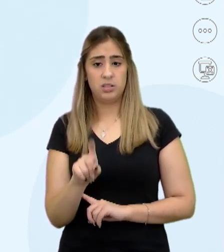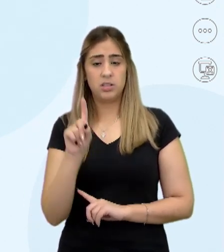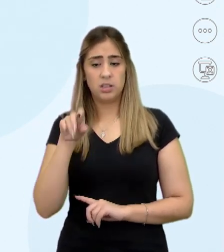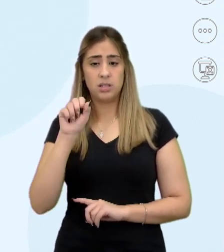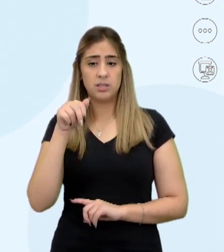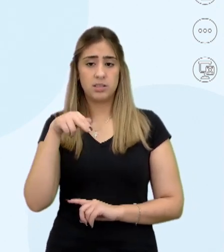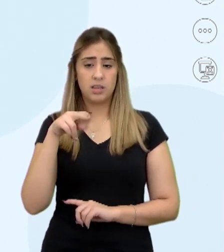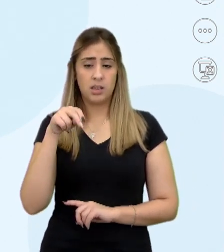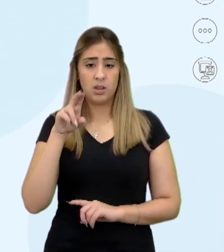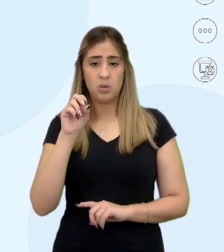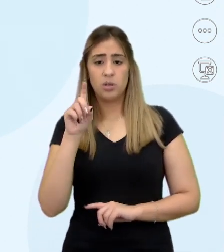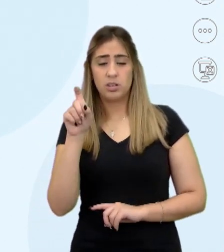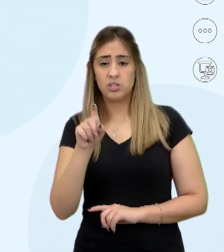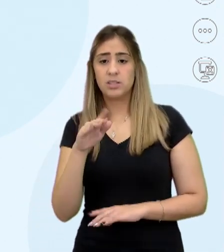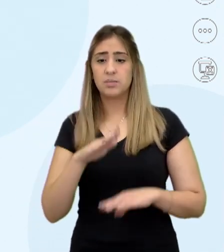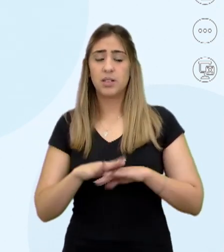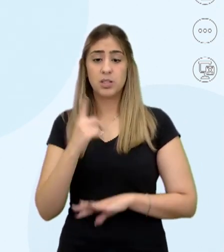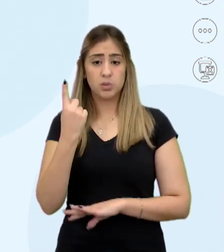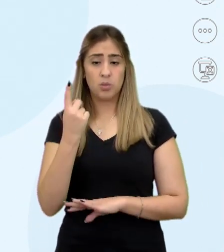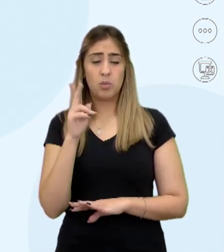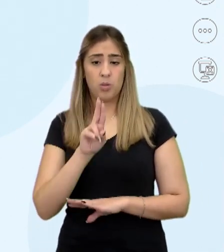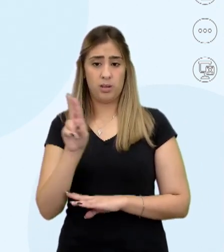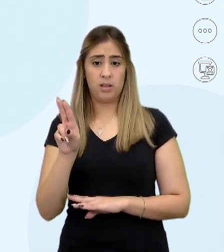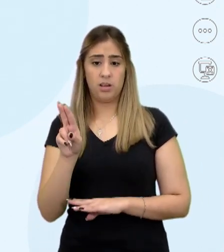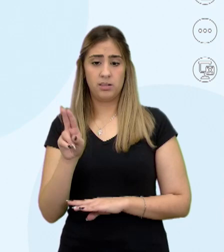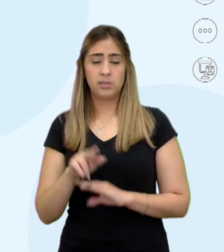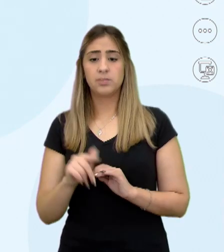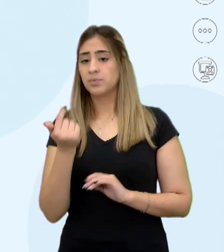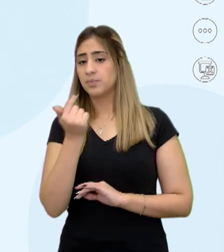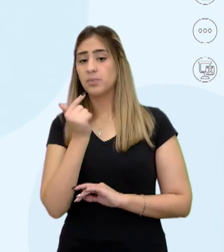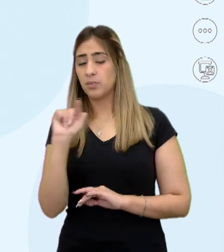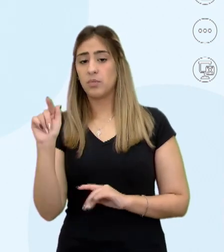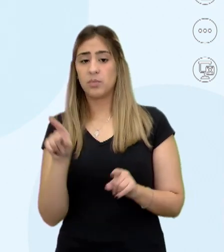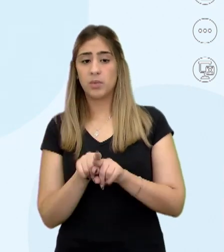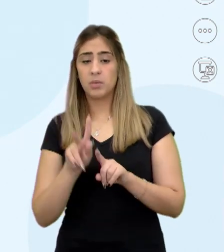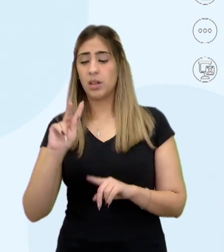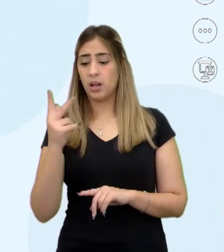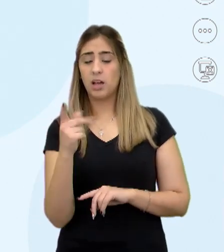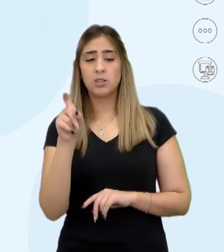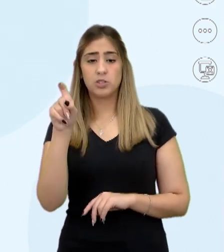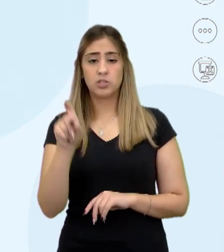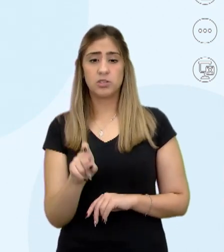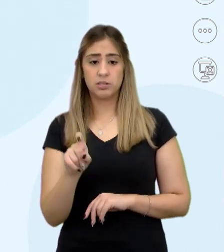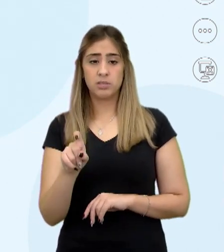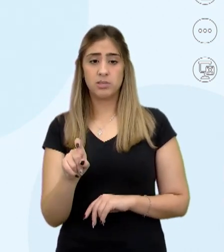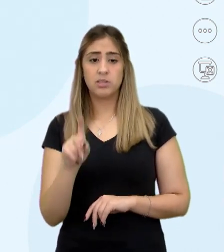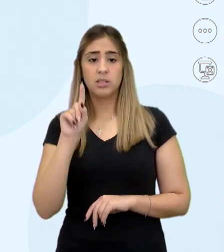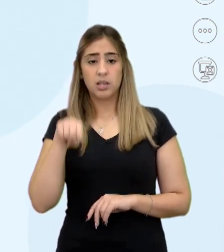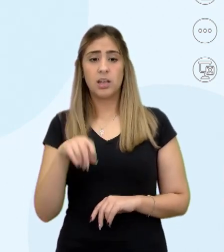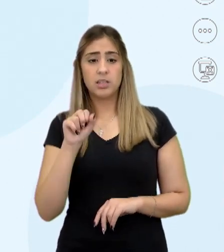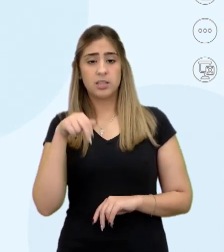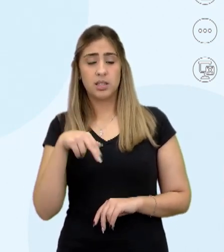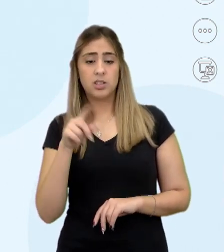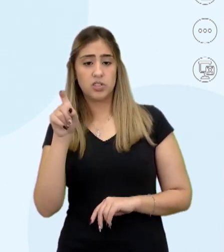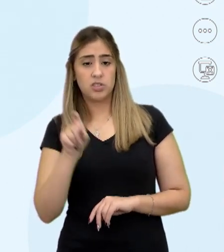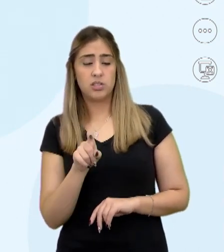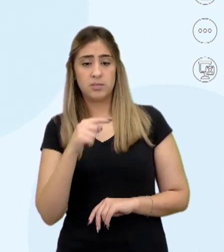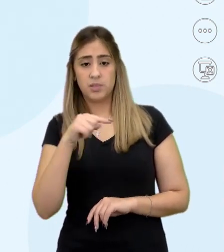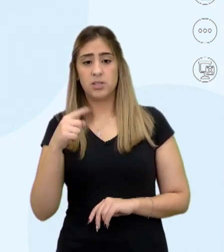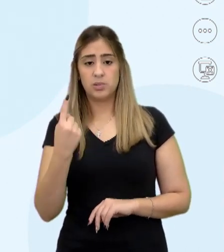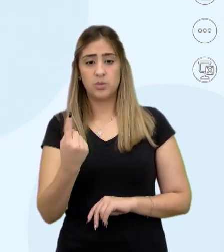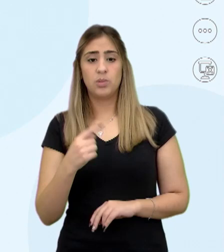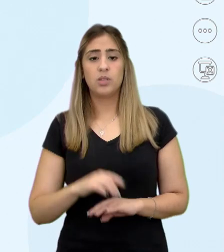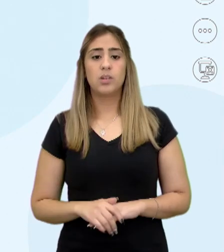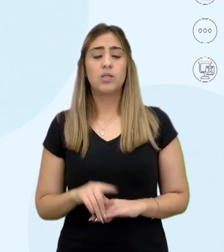seno de x mais uma unidade, seno de x mais 1. E a outra é o h de x, que é seno de x menos 1. Então,